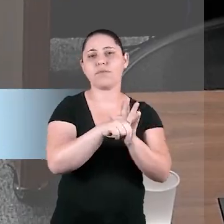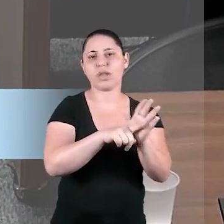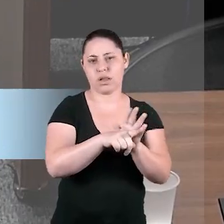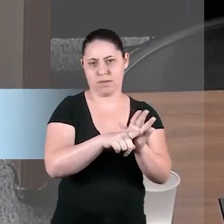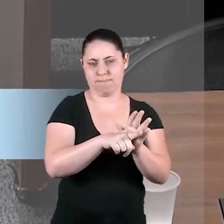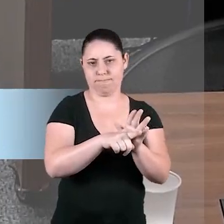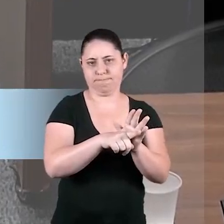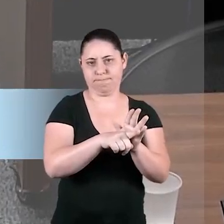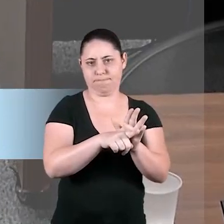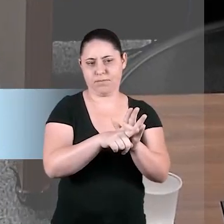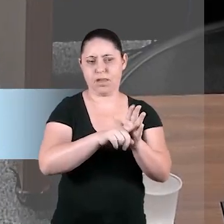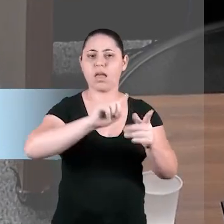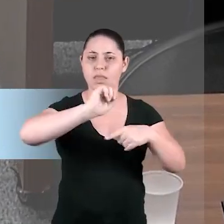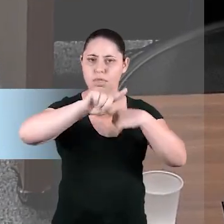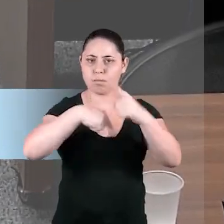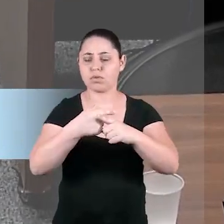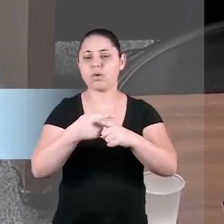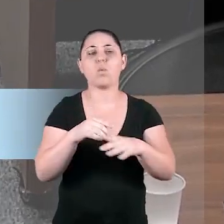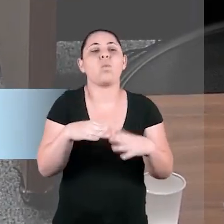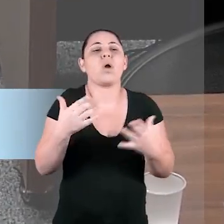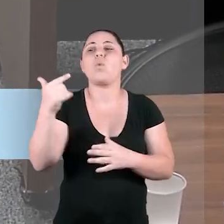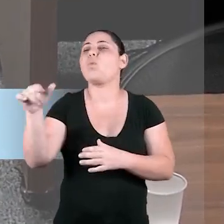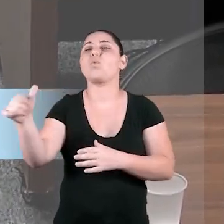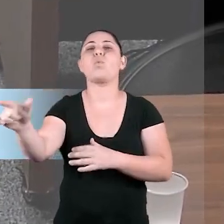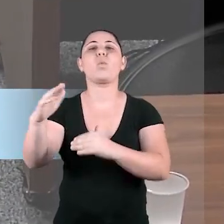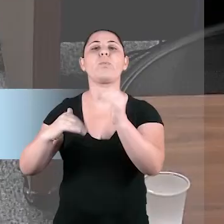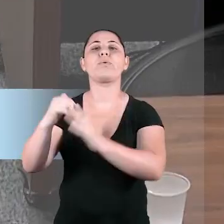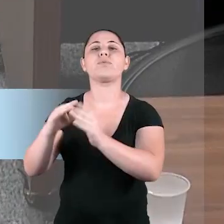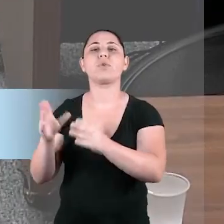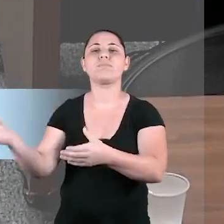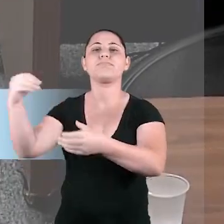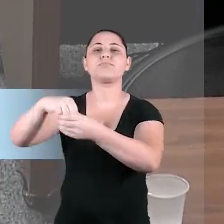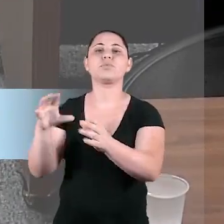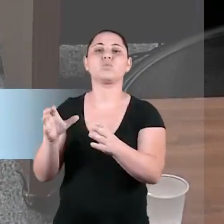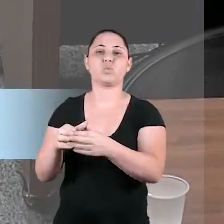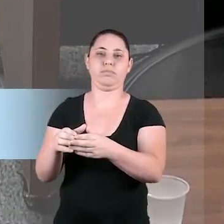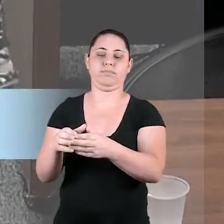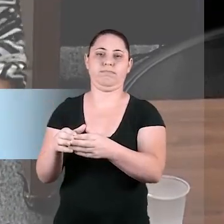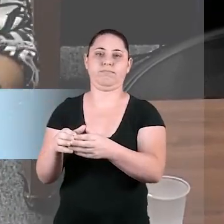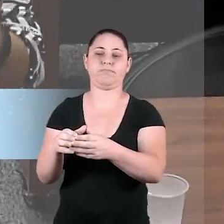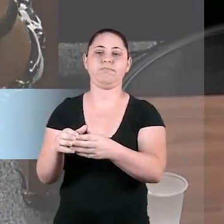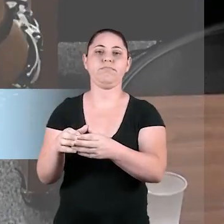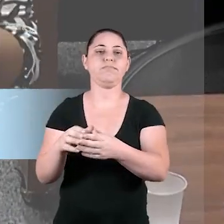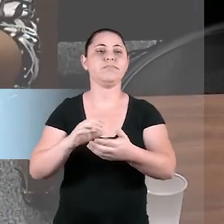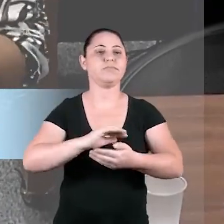paciente e aí é determinado os outros profissionais que vão fazer parte da equipe.